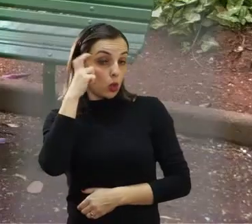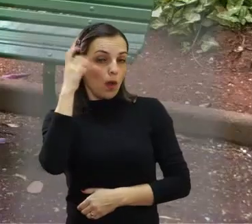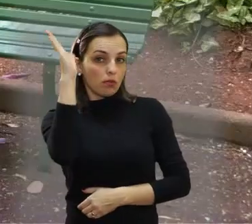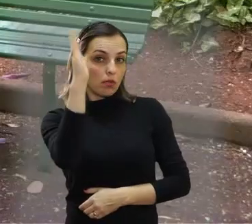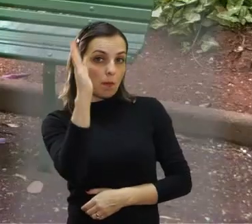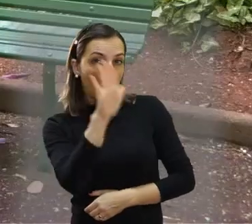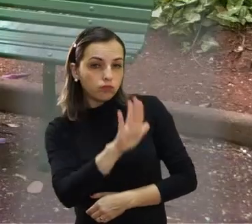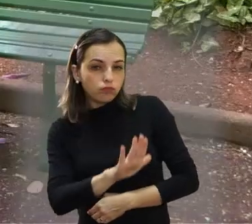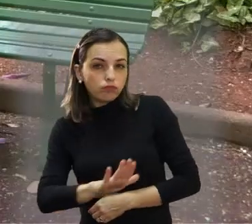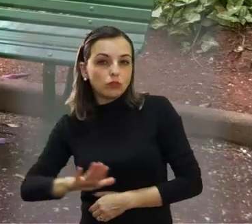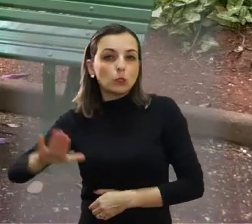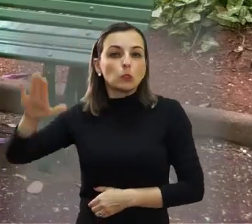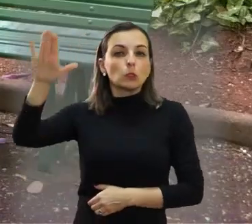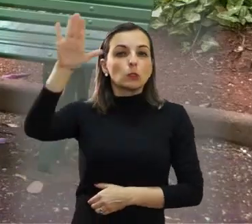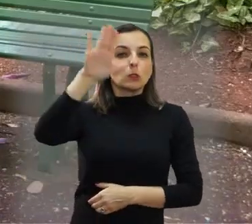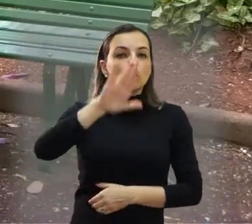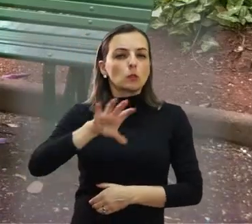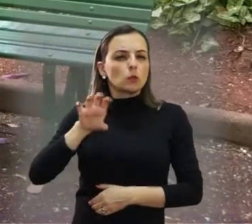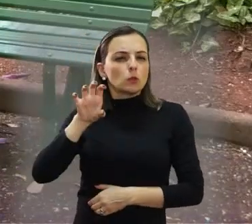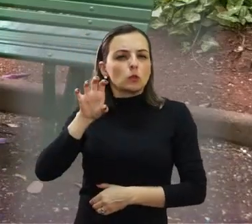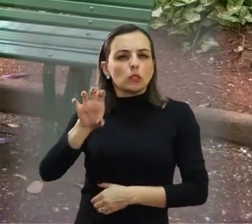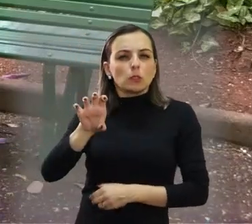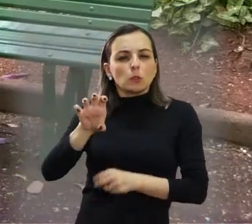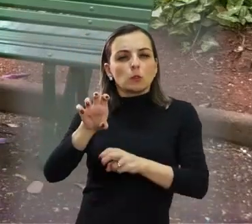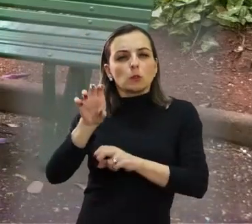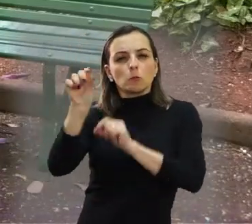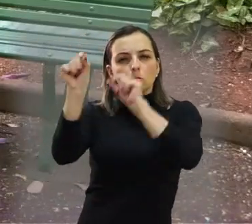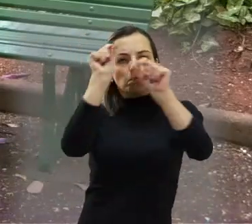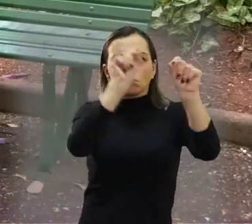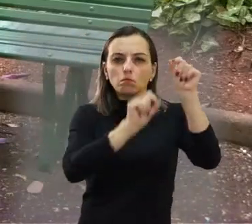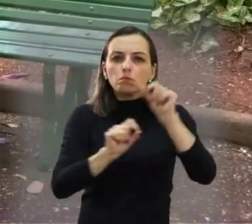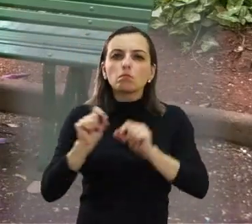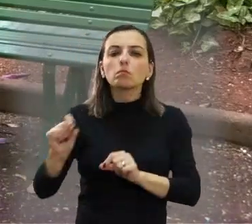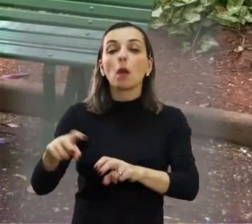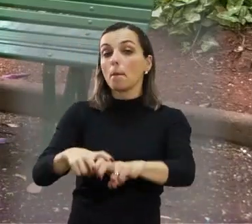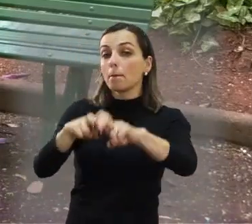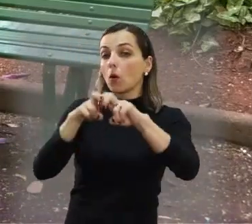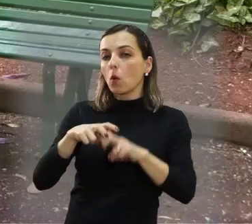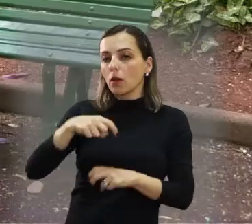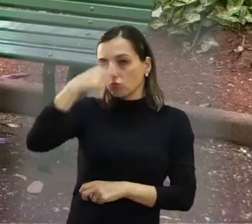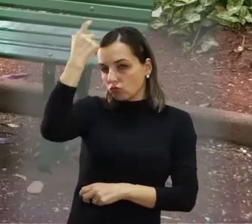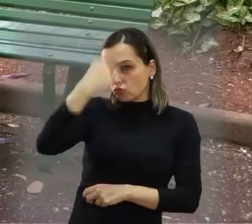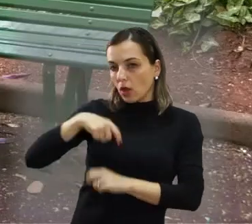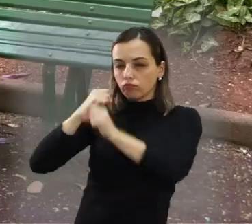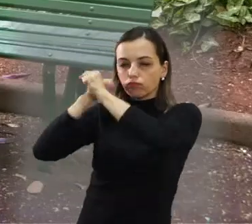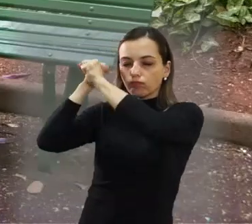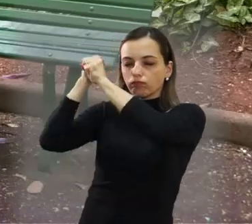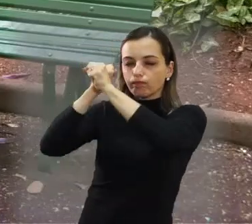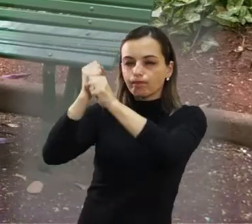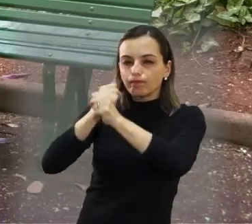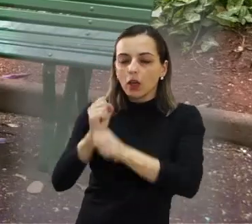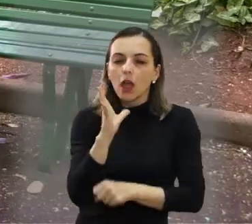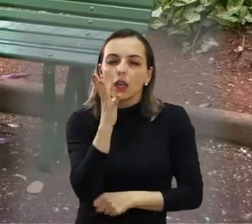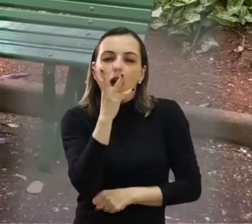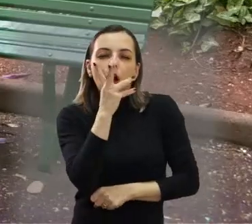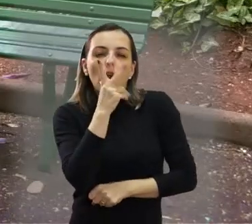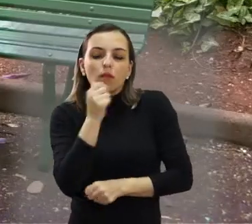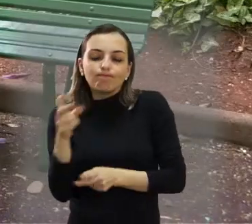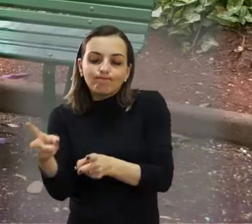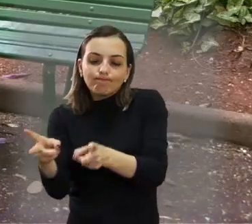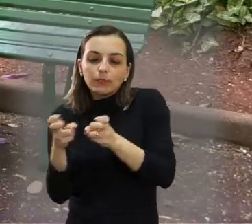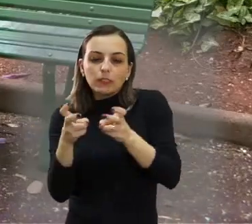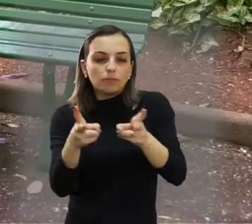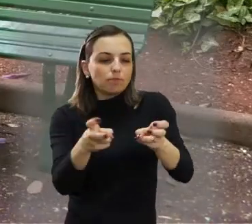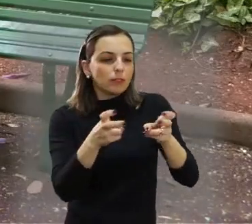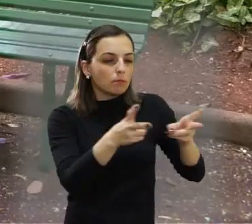anos para que você consiga entender como que isso funciona. E também para conseguir absorver um pouco de cada manifestação